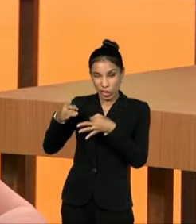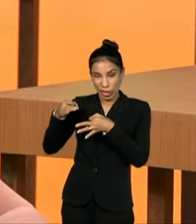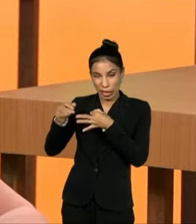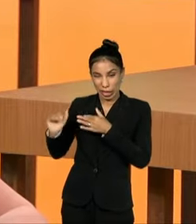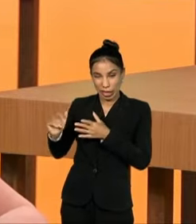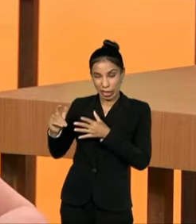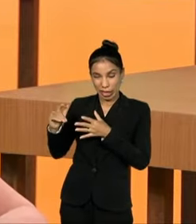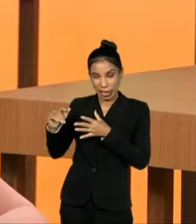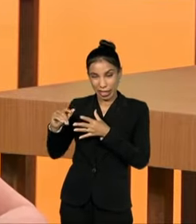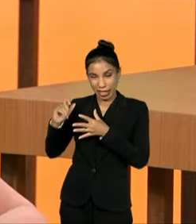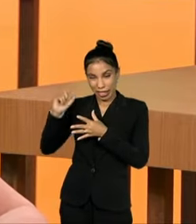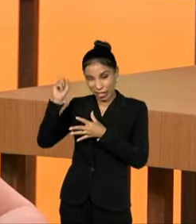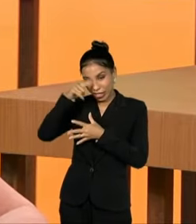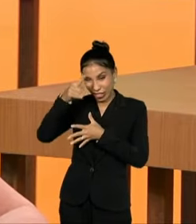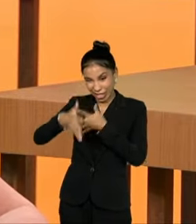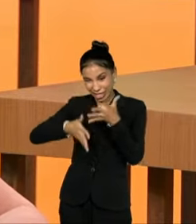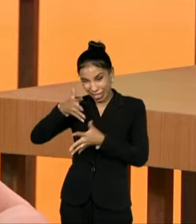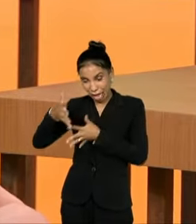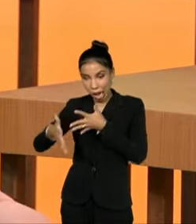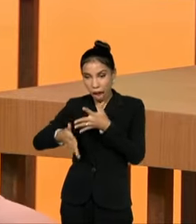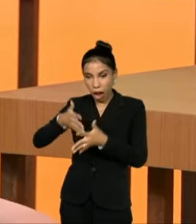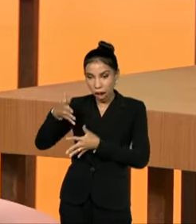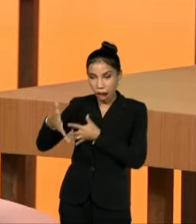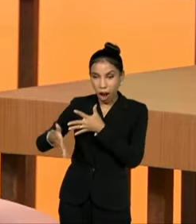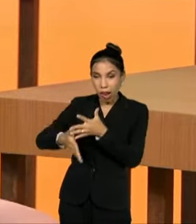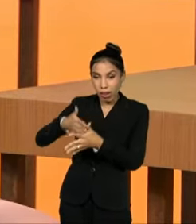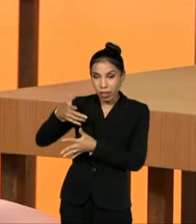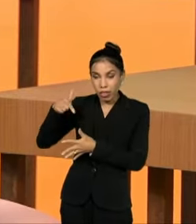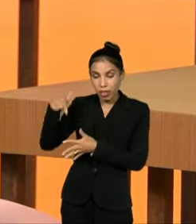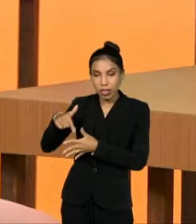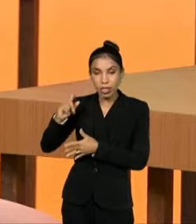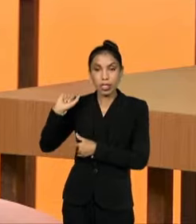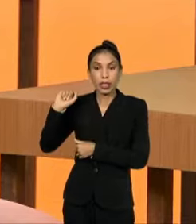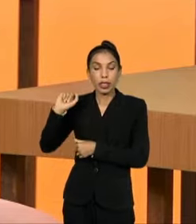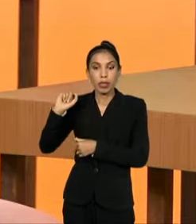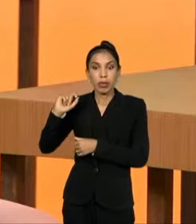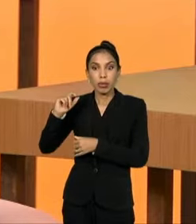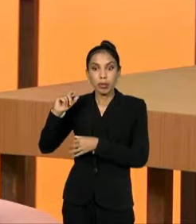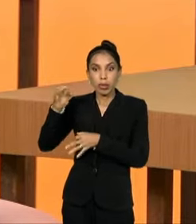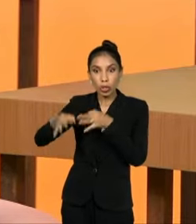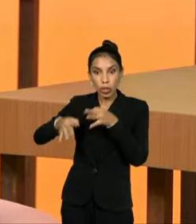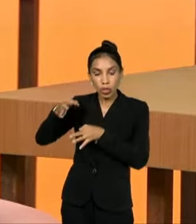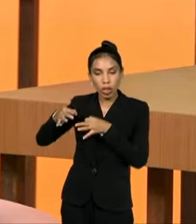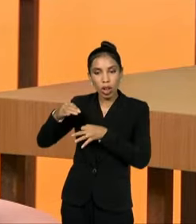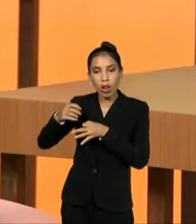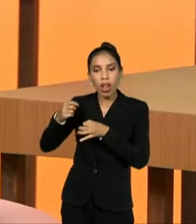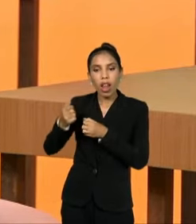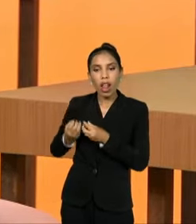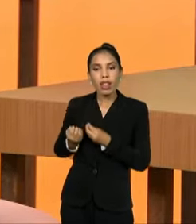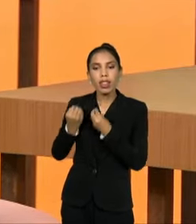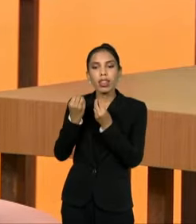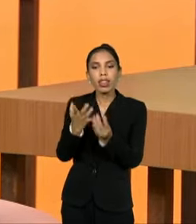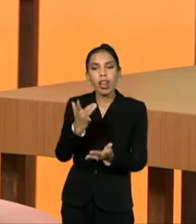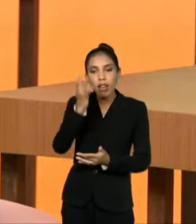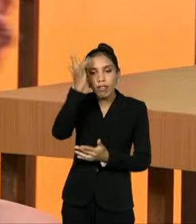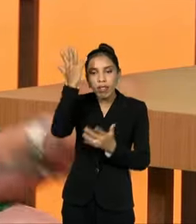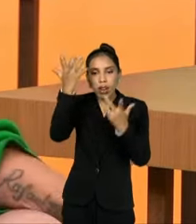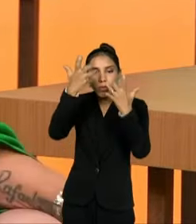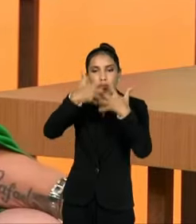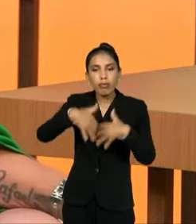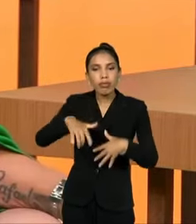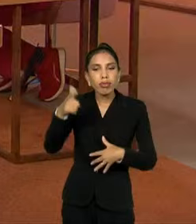juridiquês, até essa palavra é difícil, né? O juridiquês, fica muito fácil para a gente assimila muito